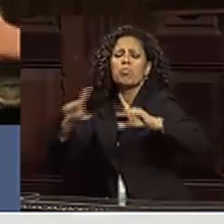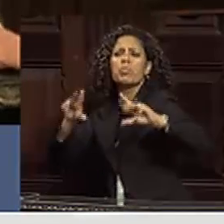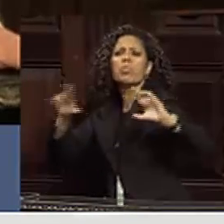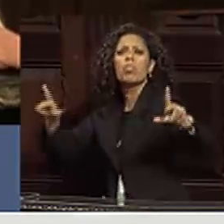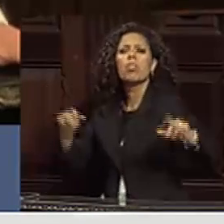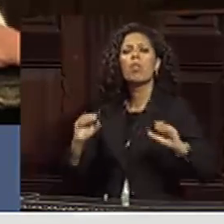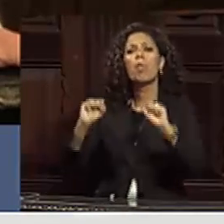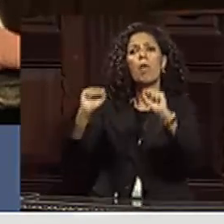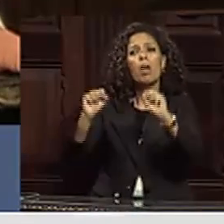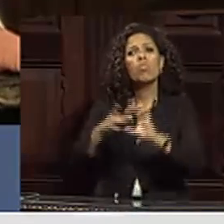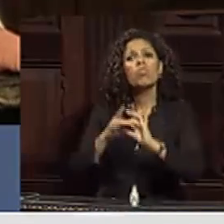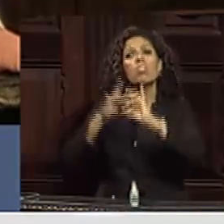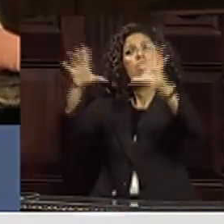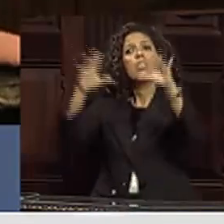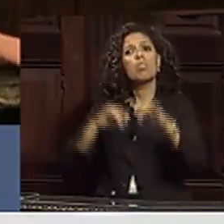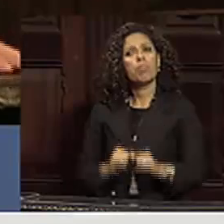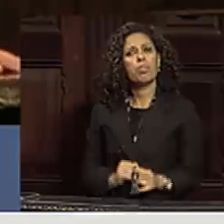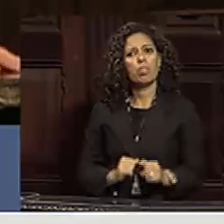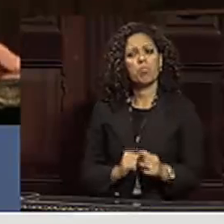armada.